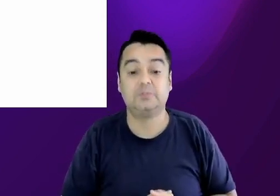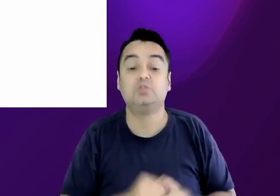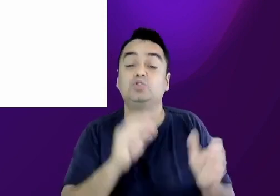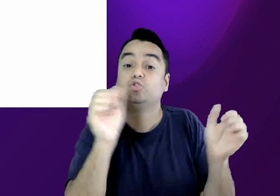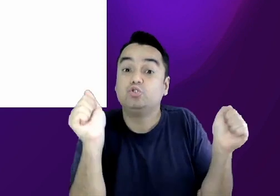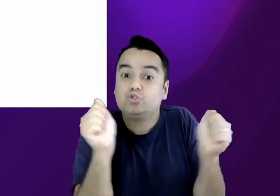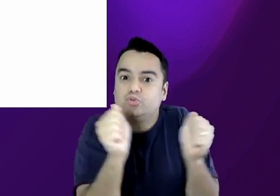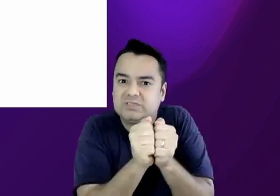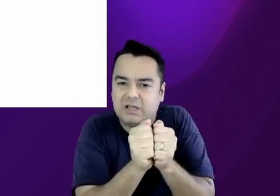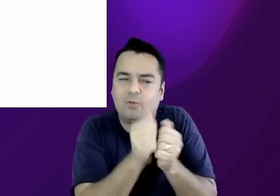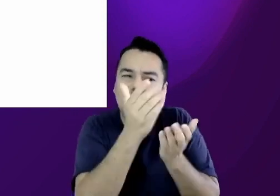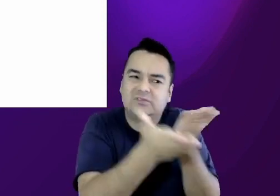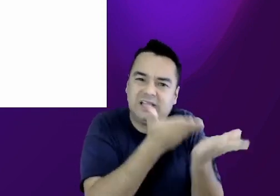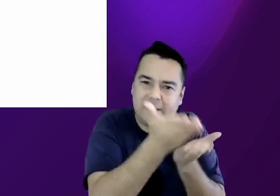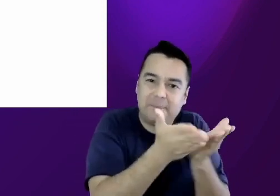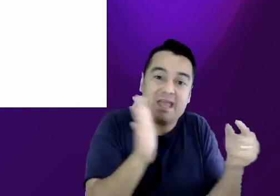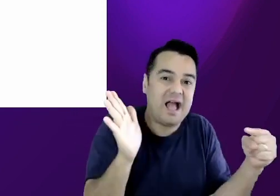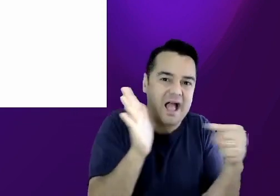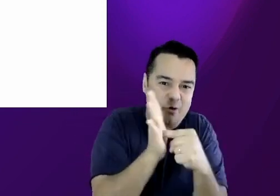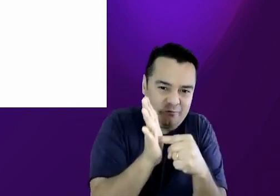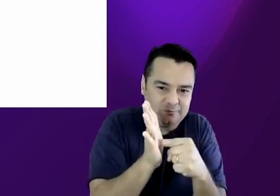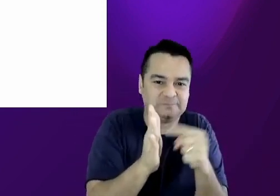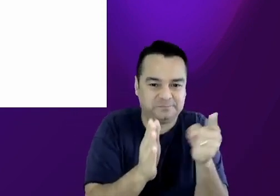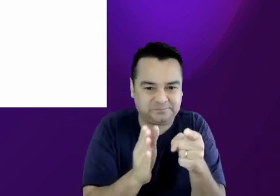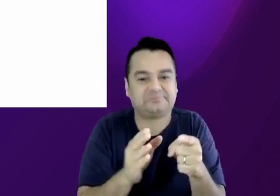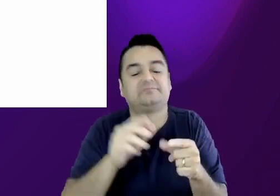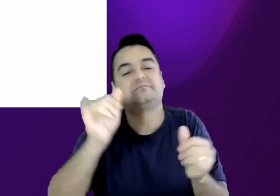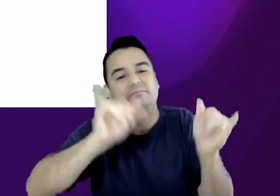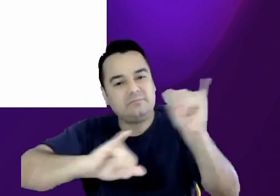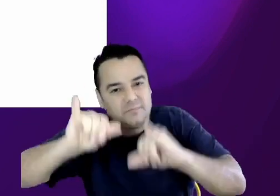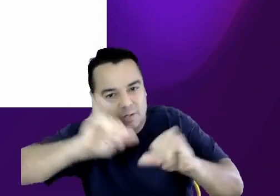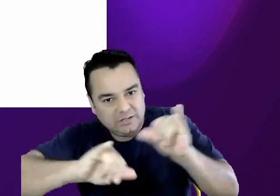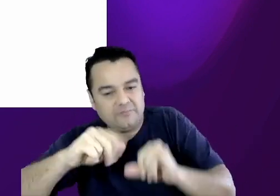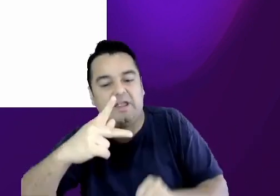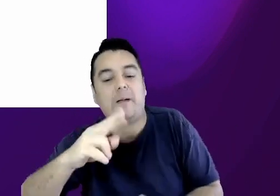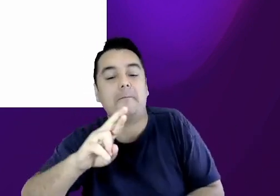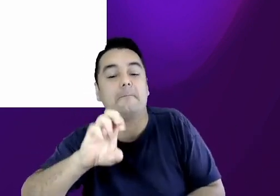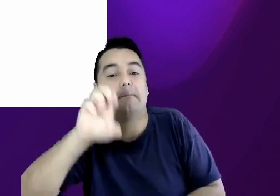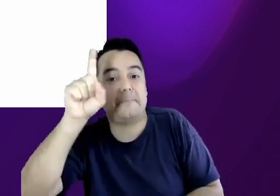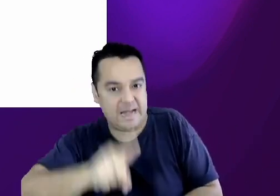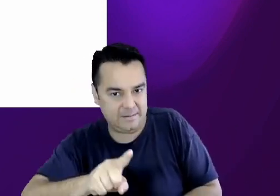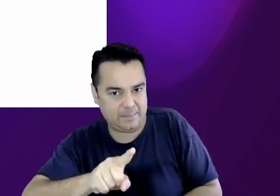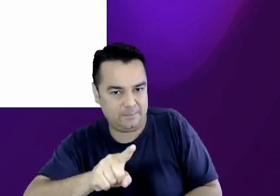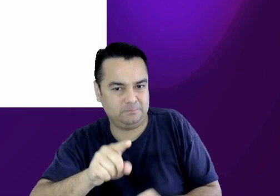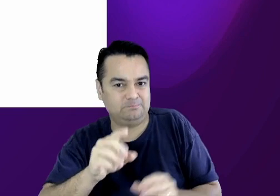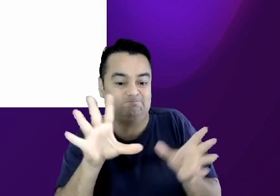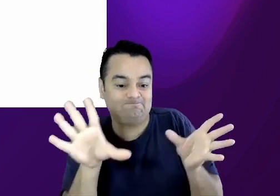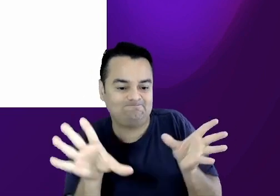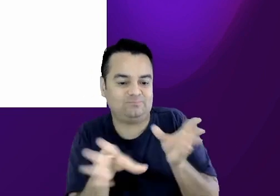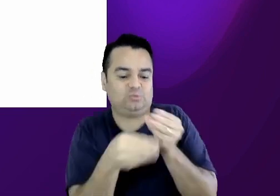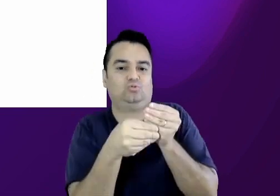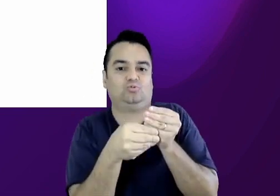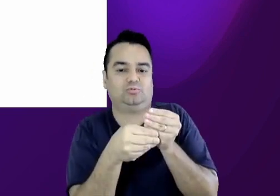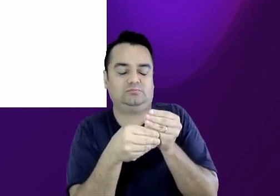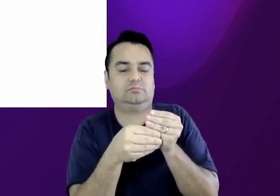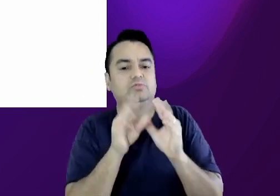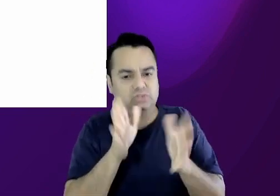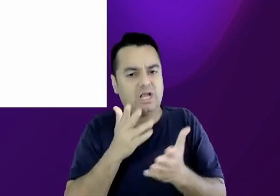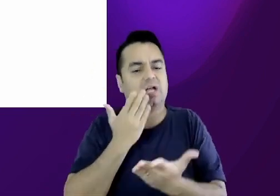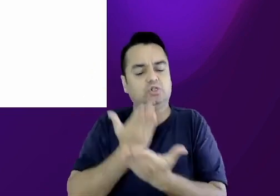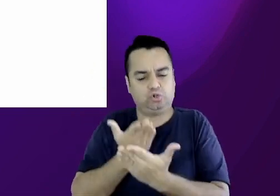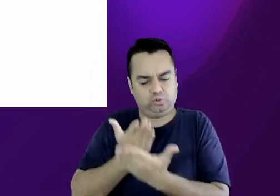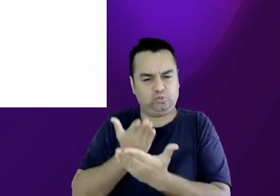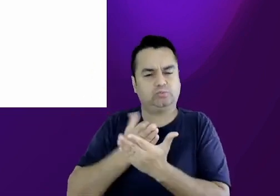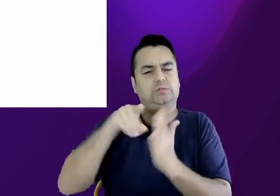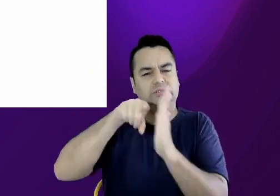de terapia-alvo à quimioterapia pré-operatória, né? E isso já está sendo visto em estudos como o